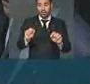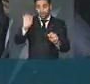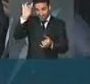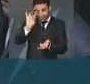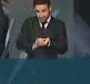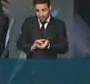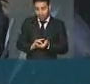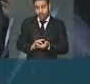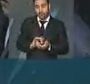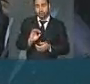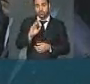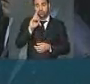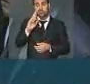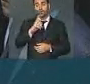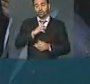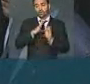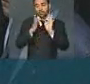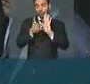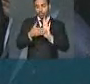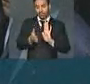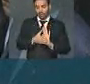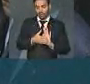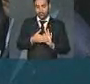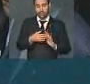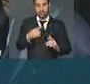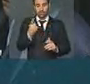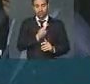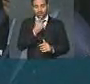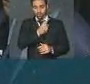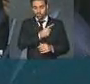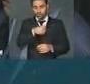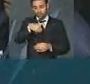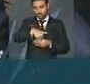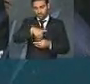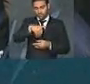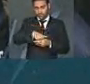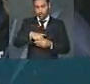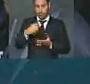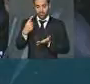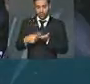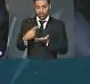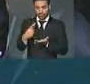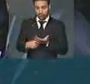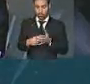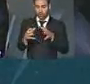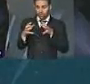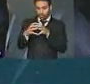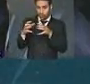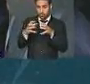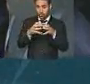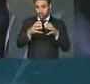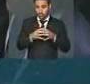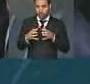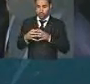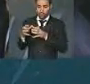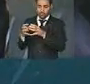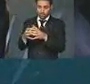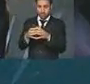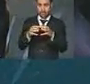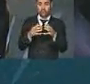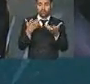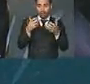fato vossa excelência está propondo para que a gente vote inicialmente por acordo de bancadas a